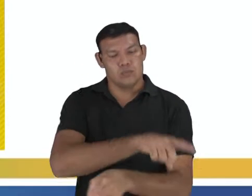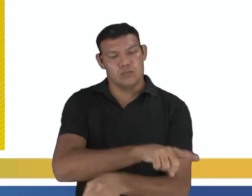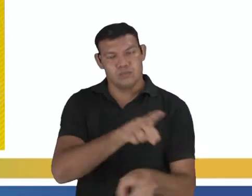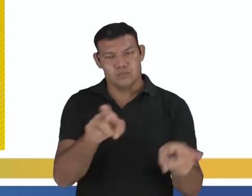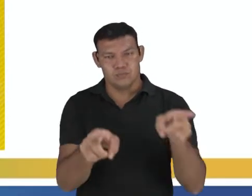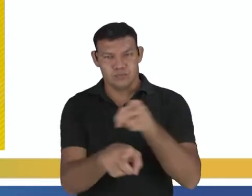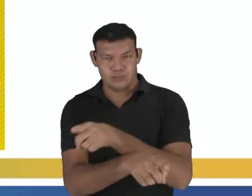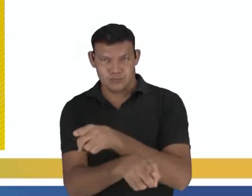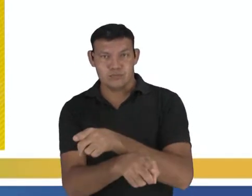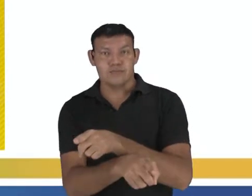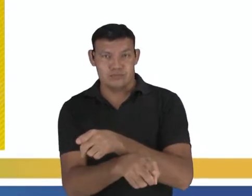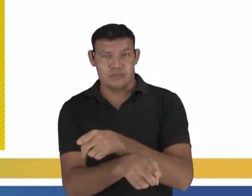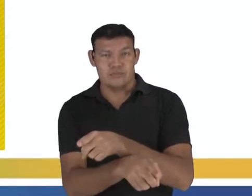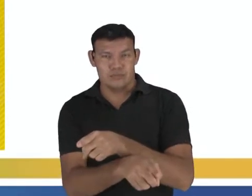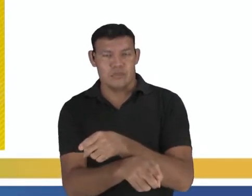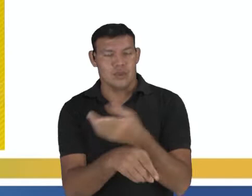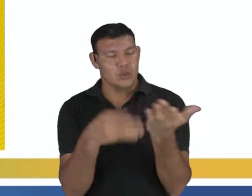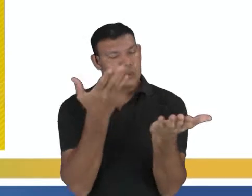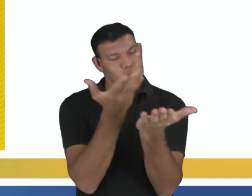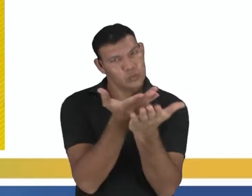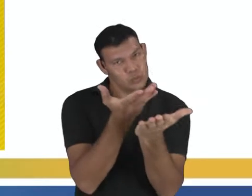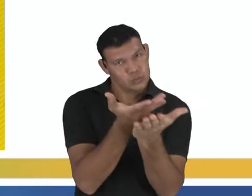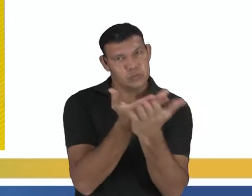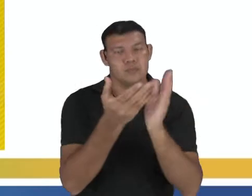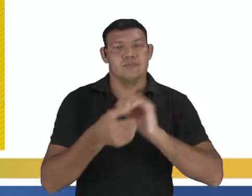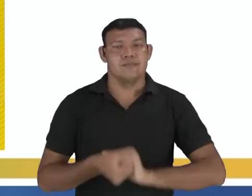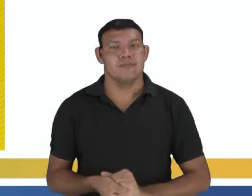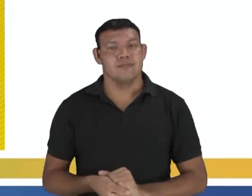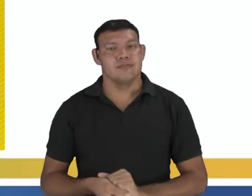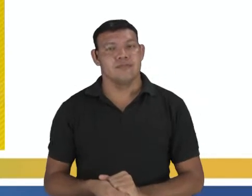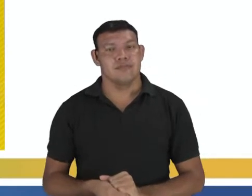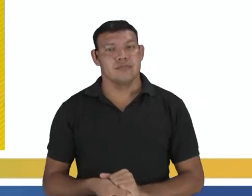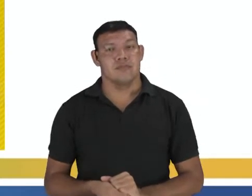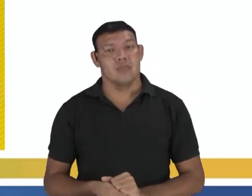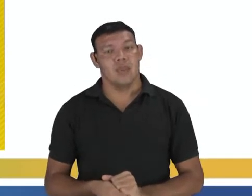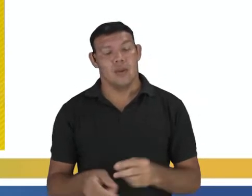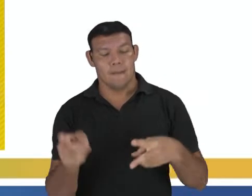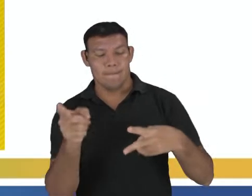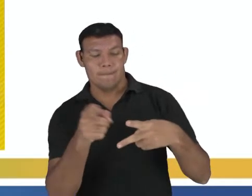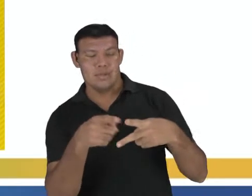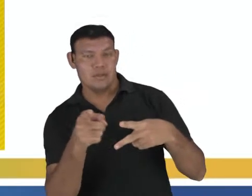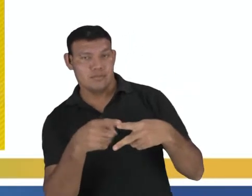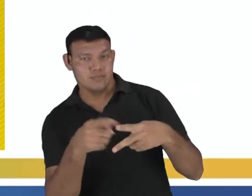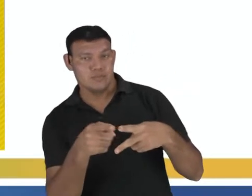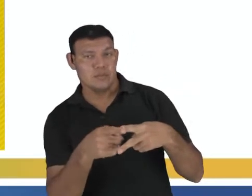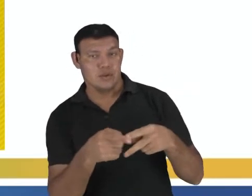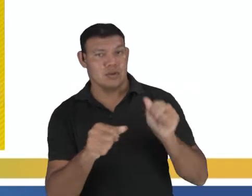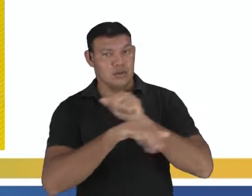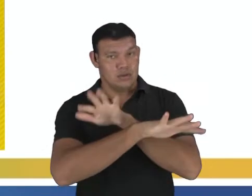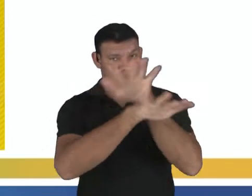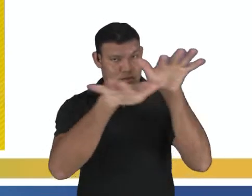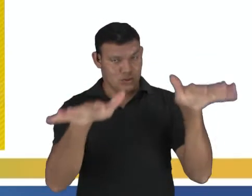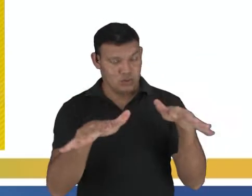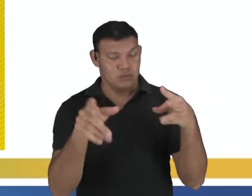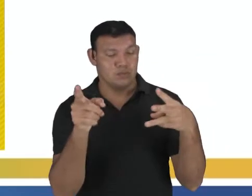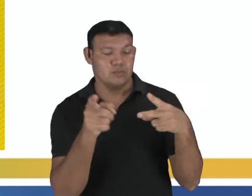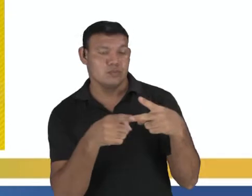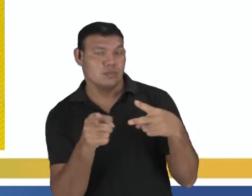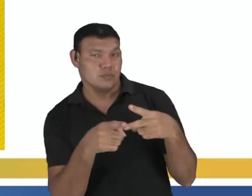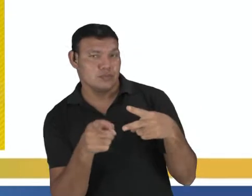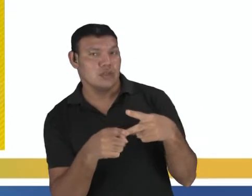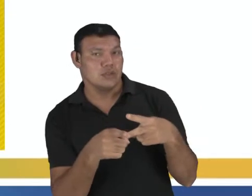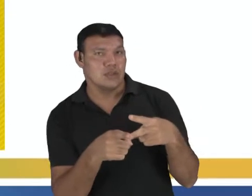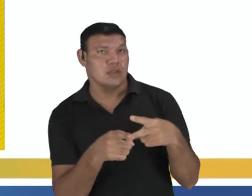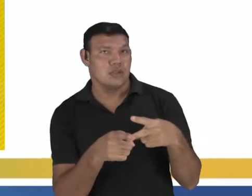estudos, ou modos de aprender. O primeiro é um modo difuso e o segundo é um modo focado. Então, ela vai dizer que o nosso cérebro